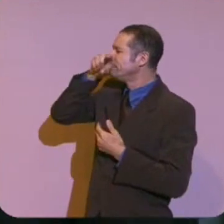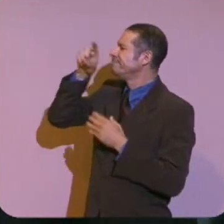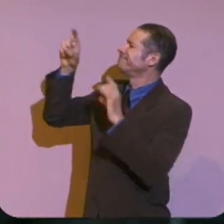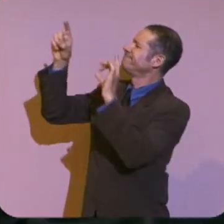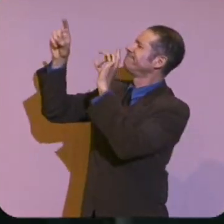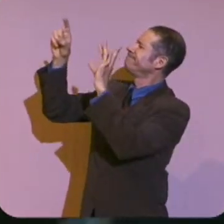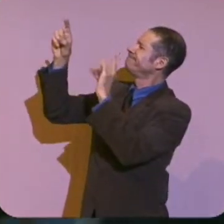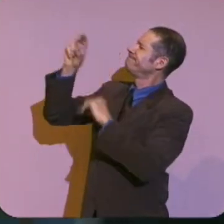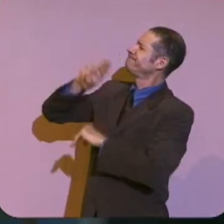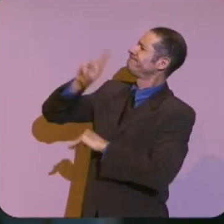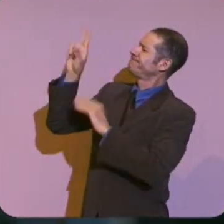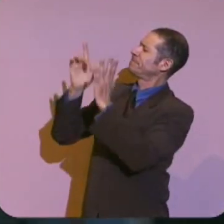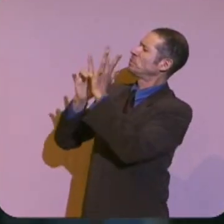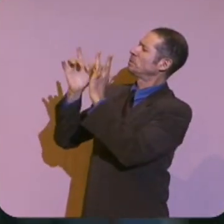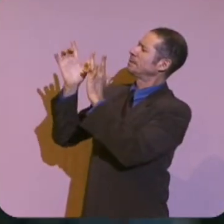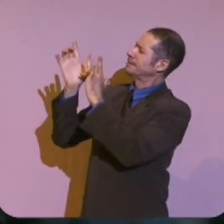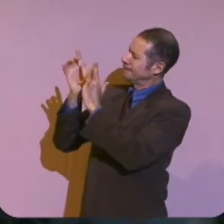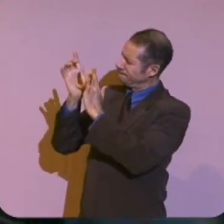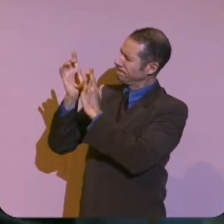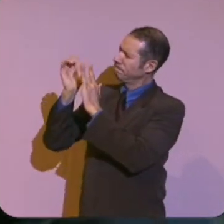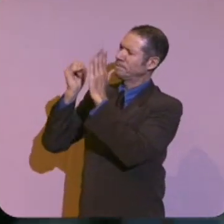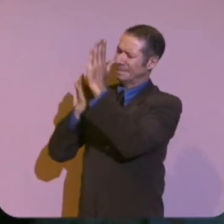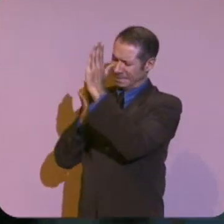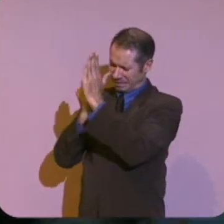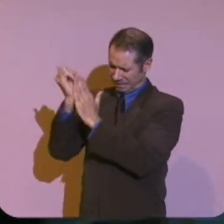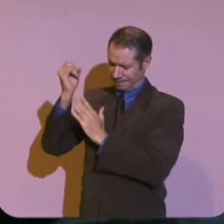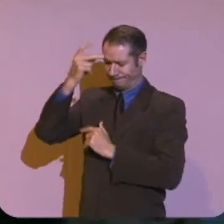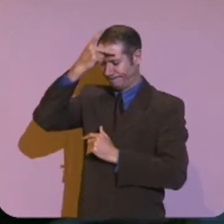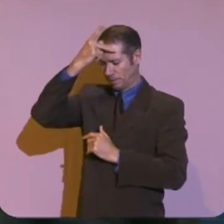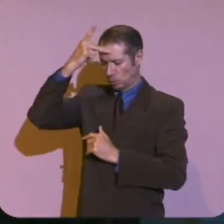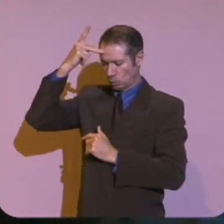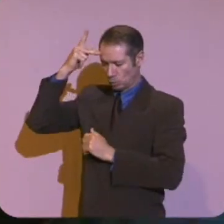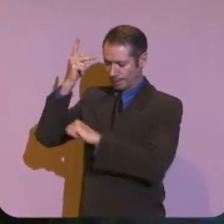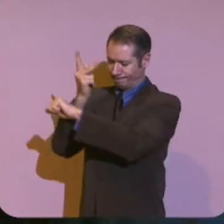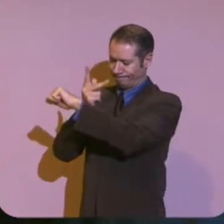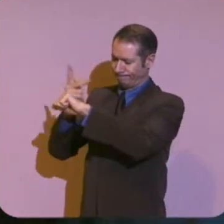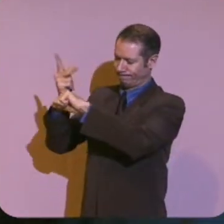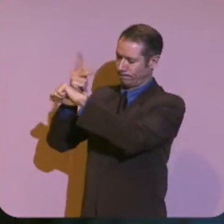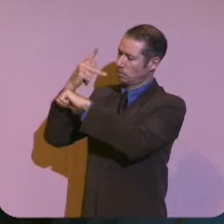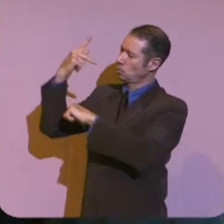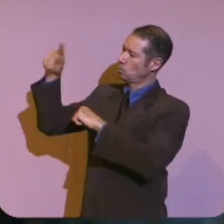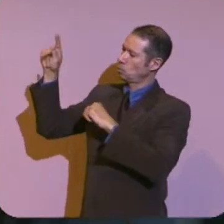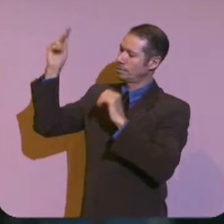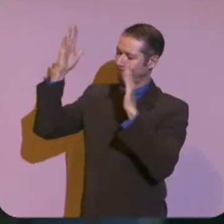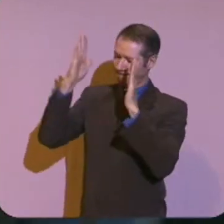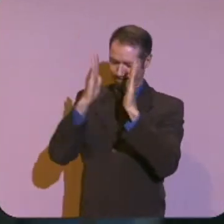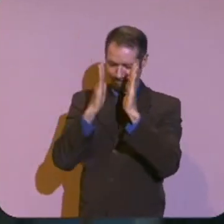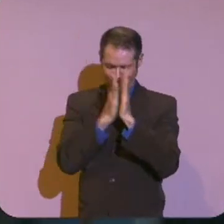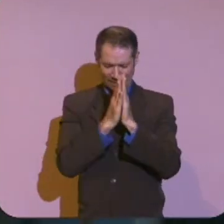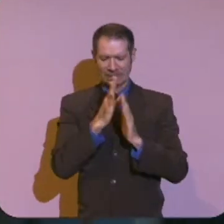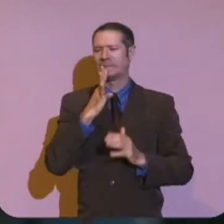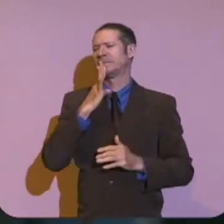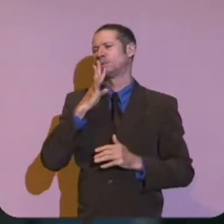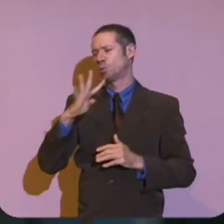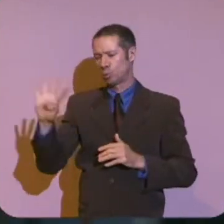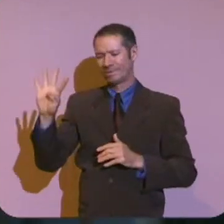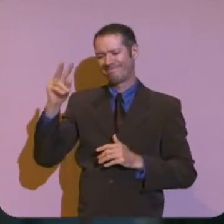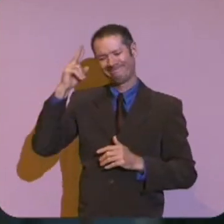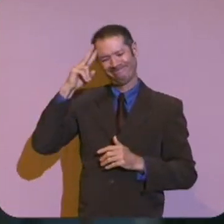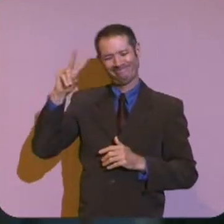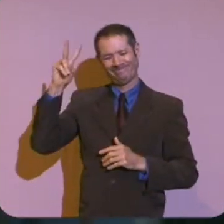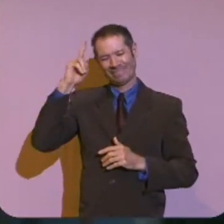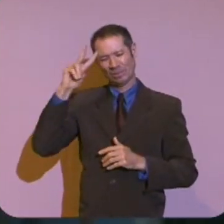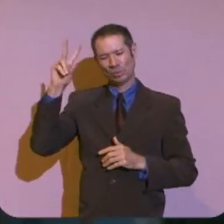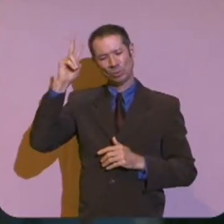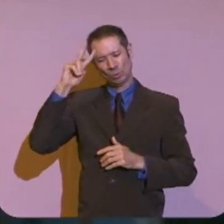Jesus que eu quero interceder por essas pessoas que estão buscando a Tua face agora. Eu não conheço, Pai, a história de cada